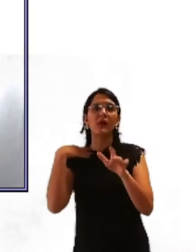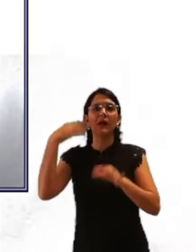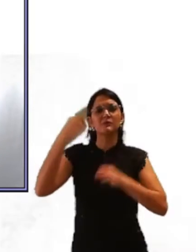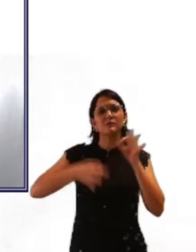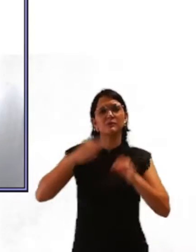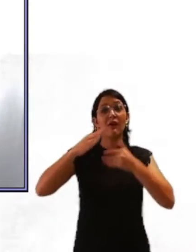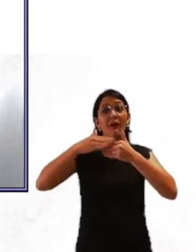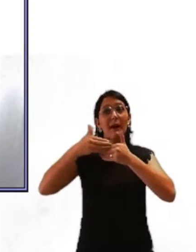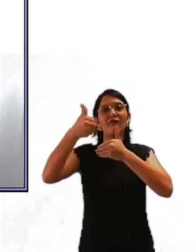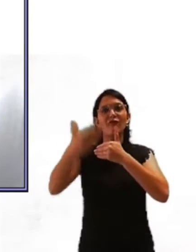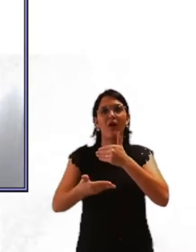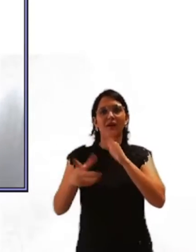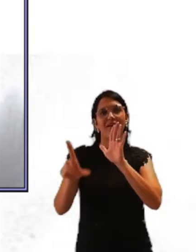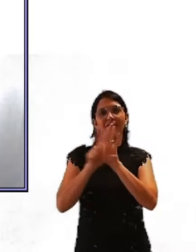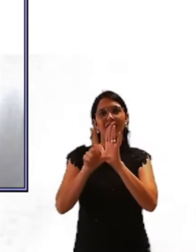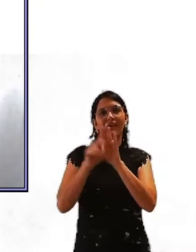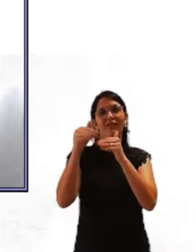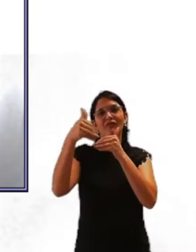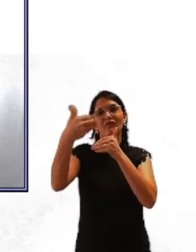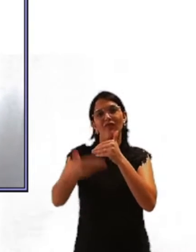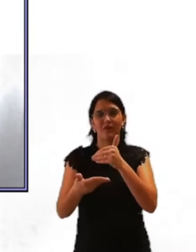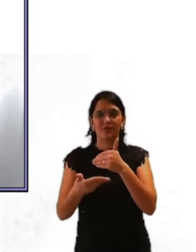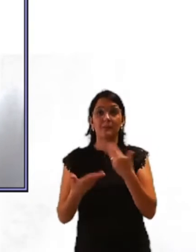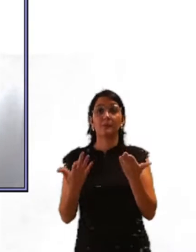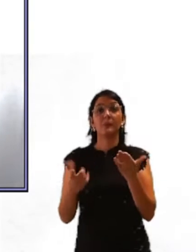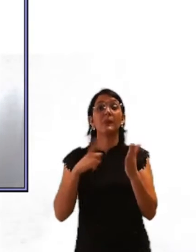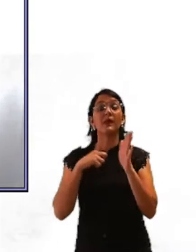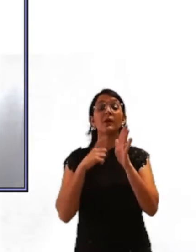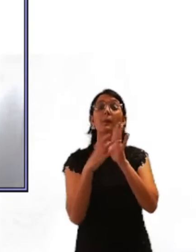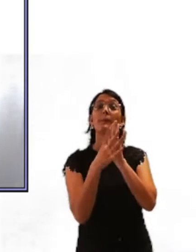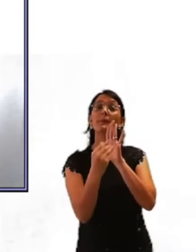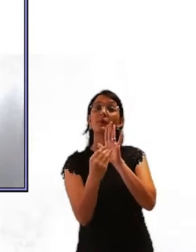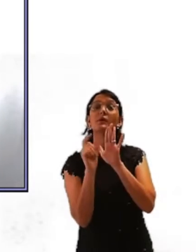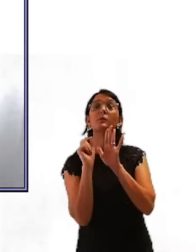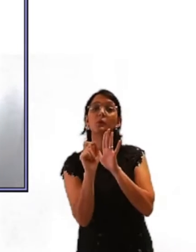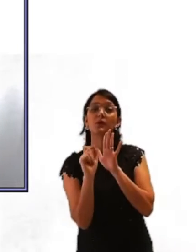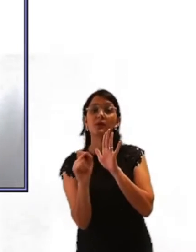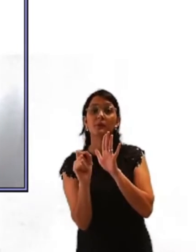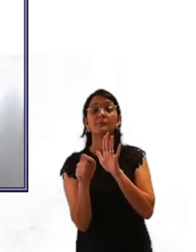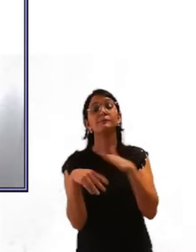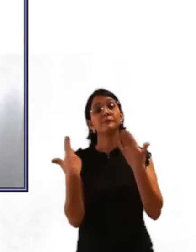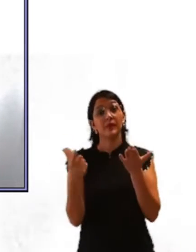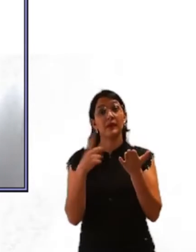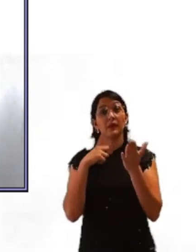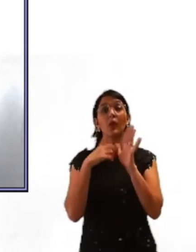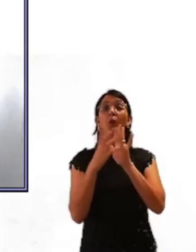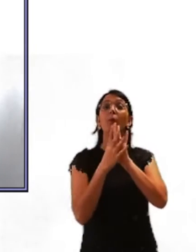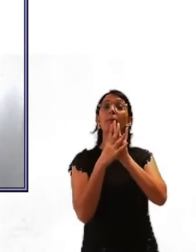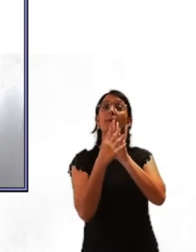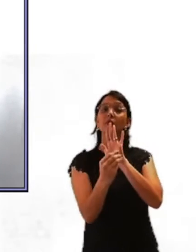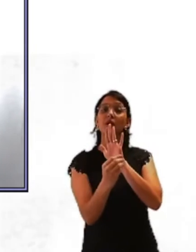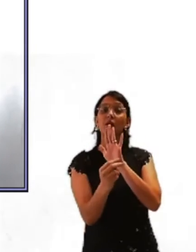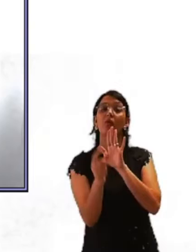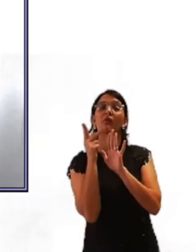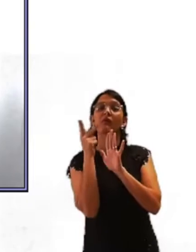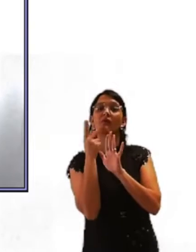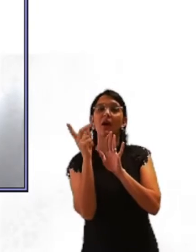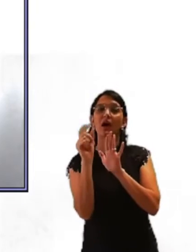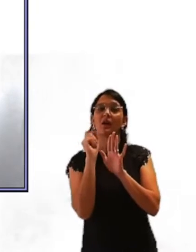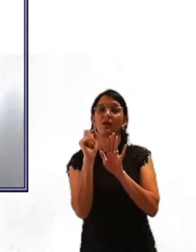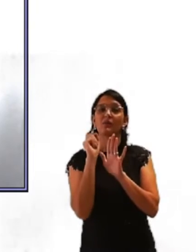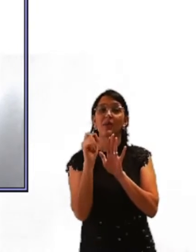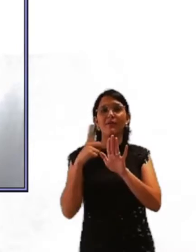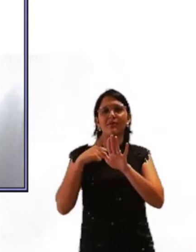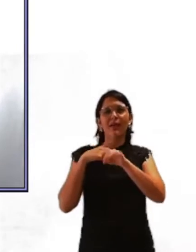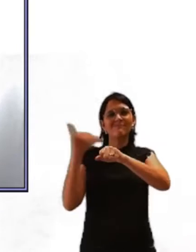fatores extrajurídicos. Quais seriam esses modelos? Existe, por exemplo, um modelo que é chamado de modelo estratégico.